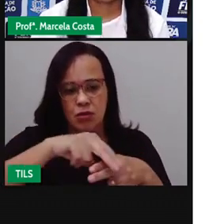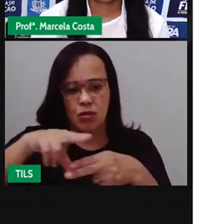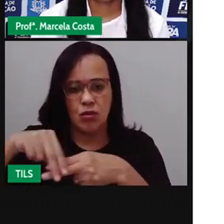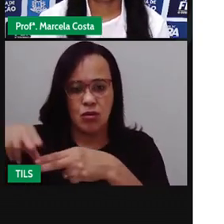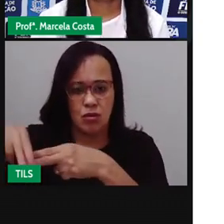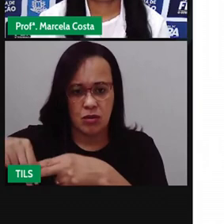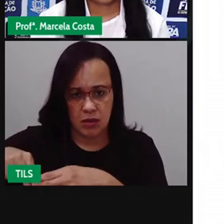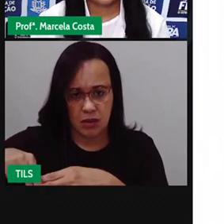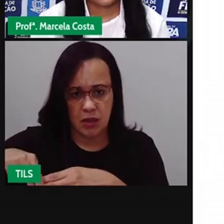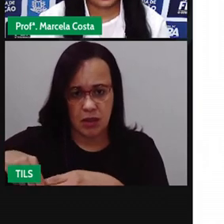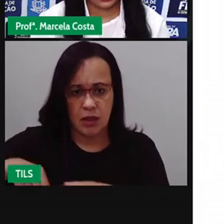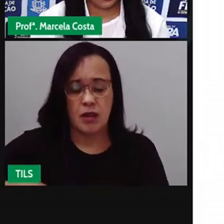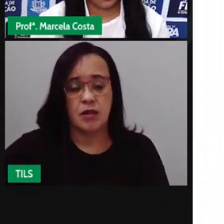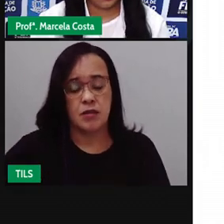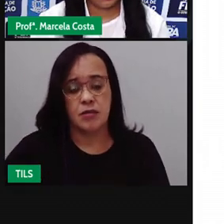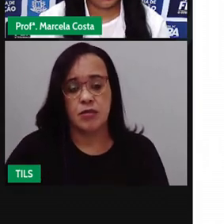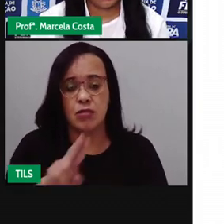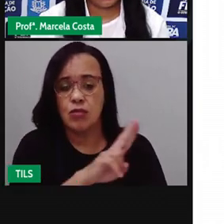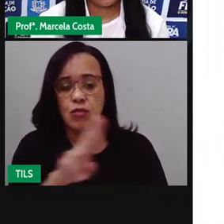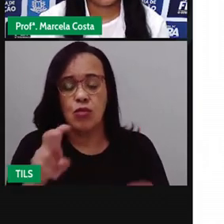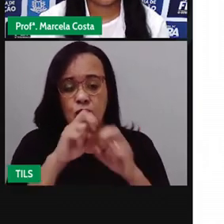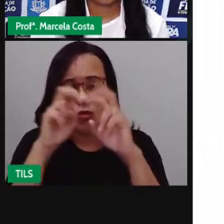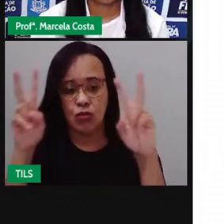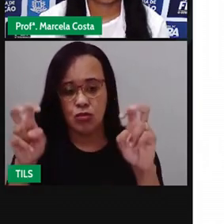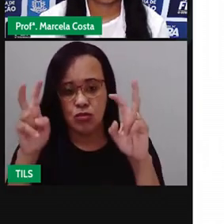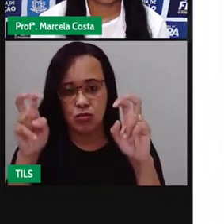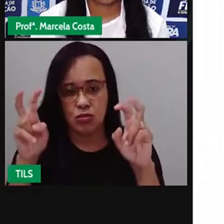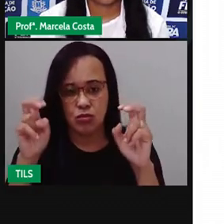Princesa do Sertão.